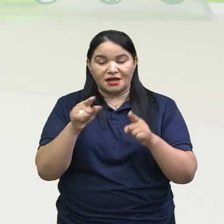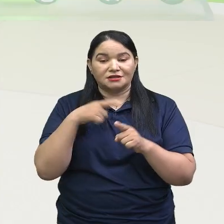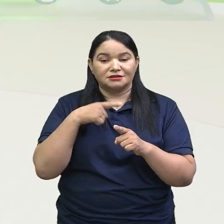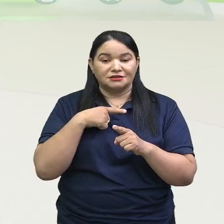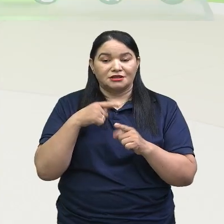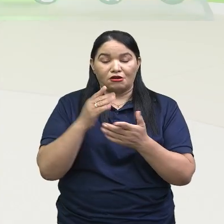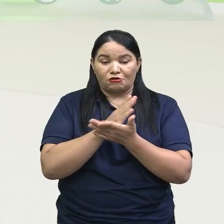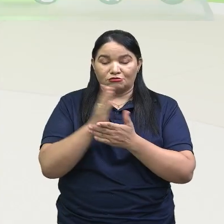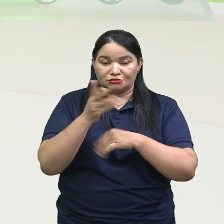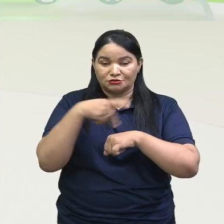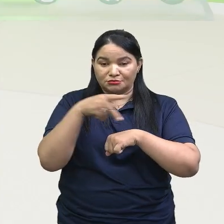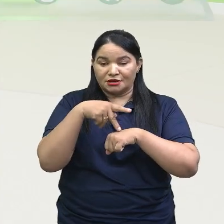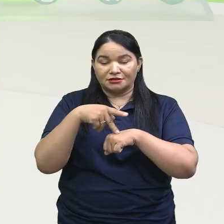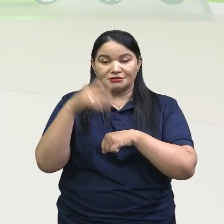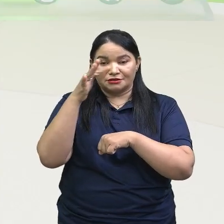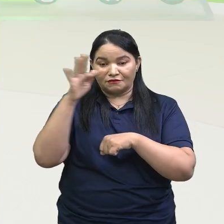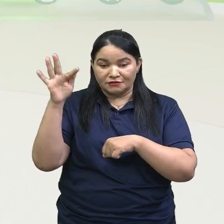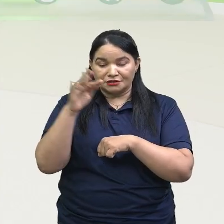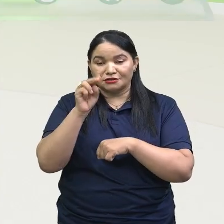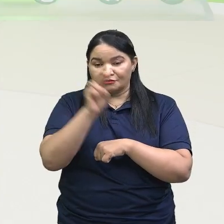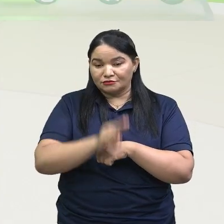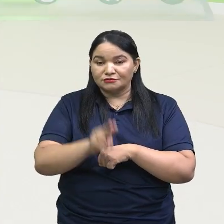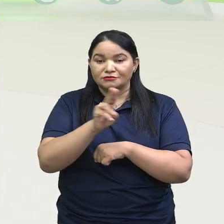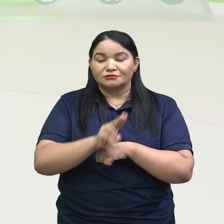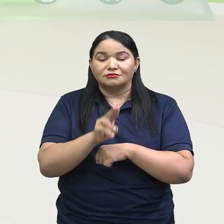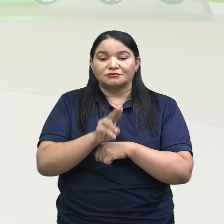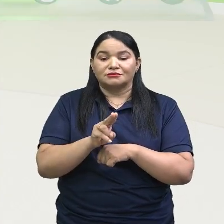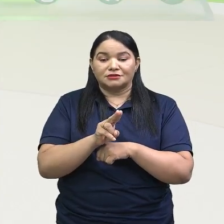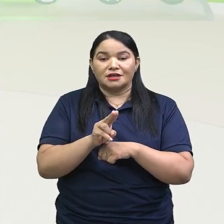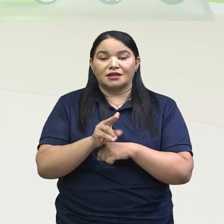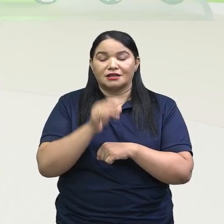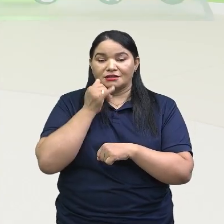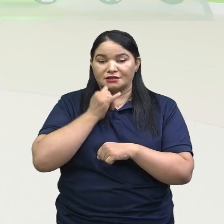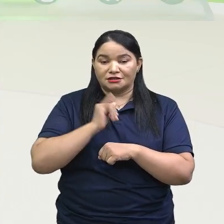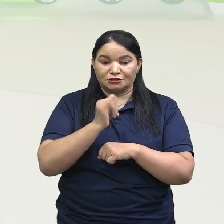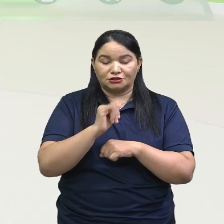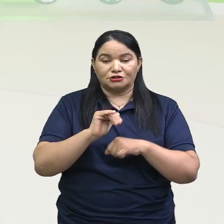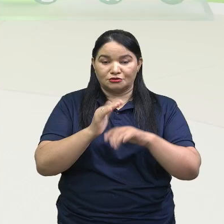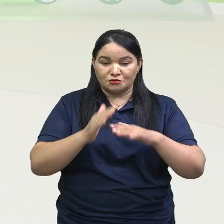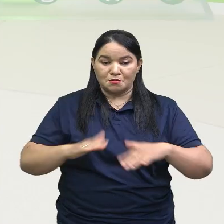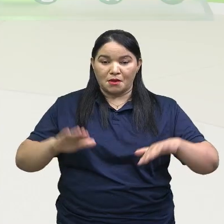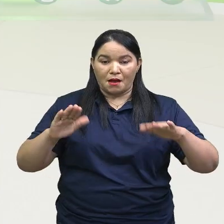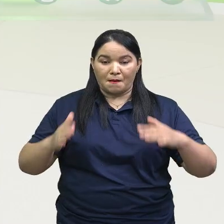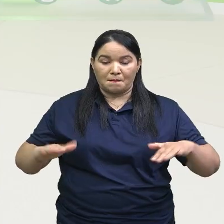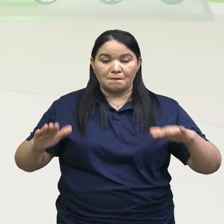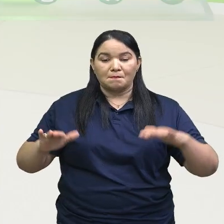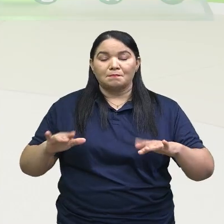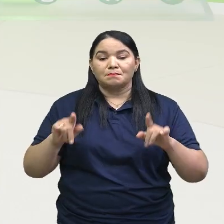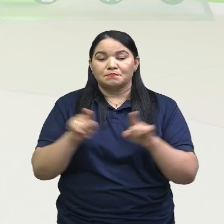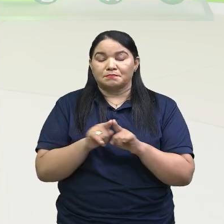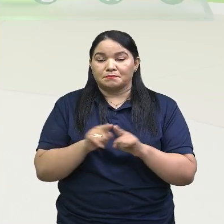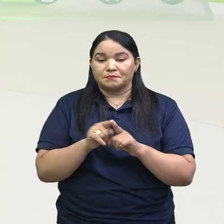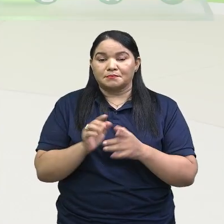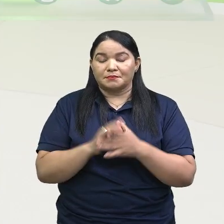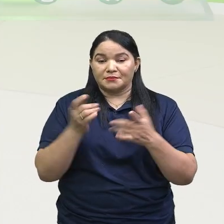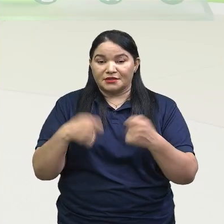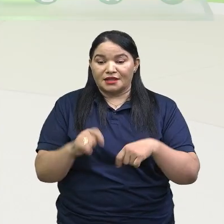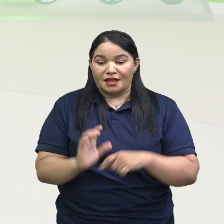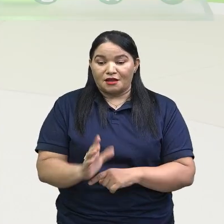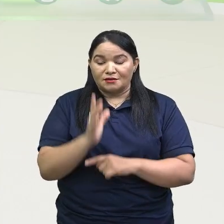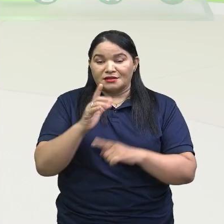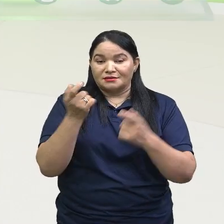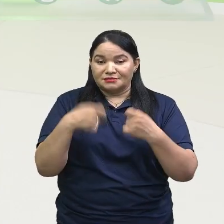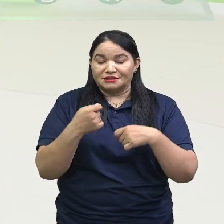que já utiliza bastante a energia maremotriz, né? Então a gente observou que para que ela aconteça é necessário que tenha